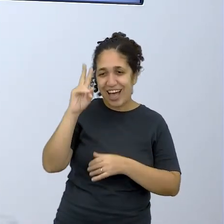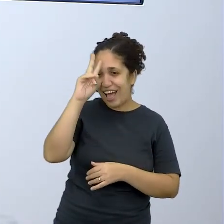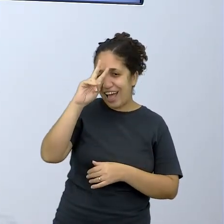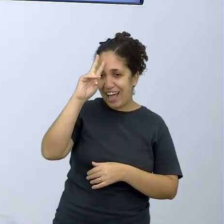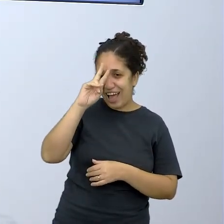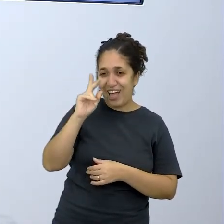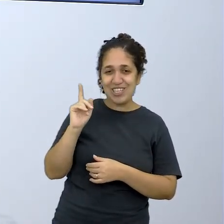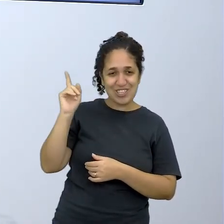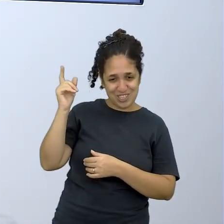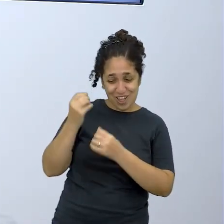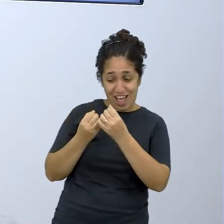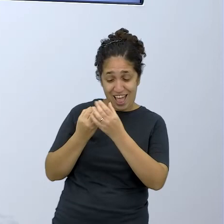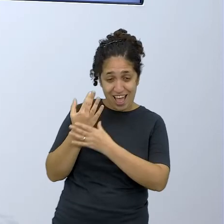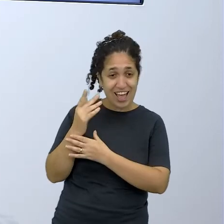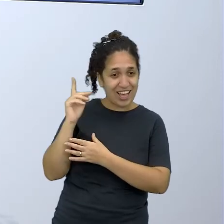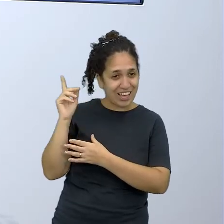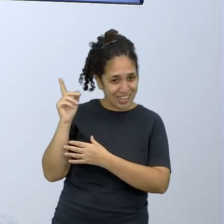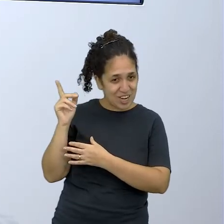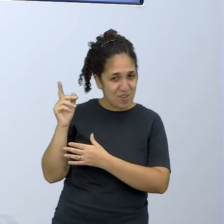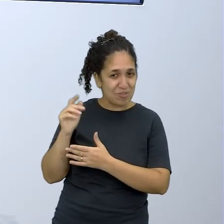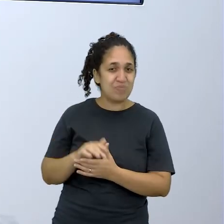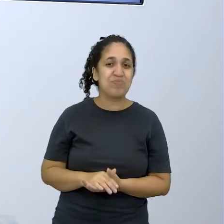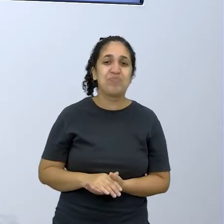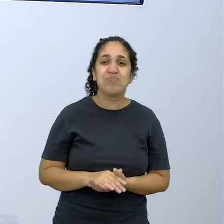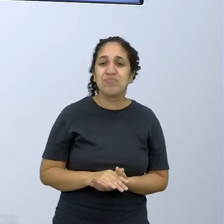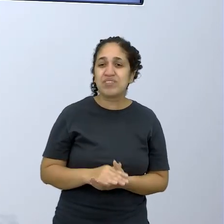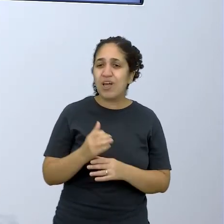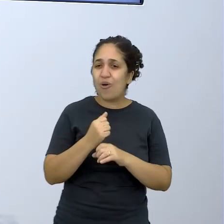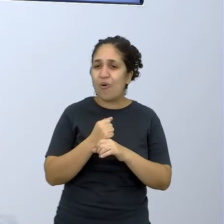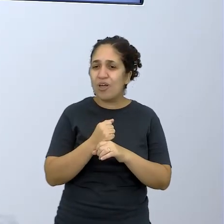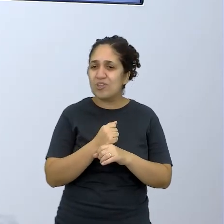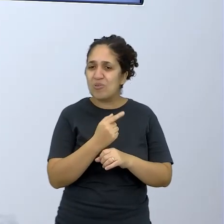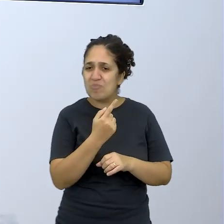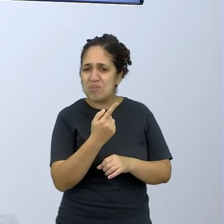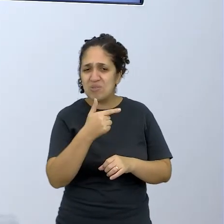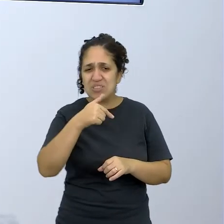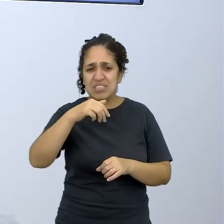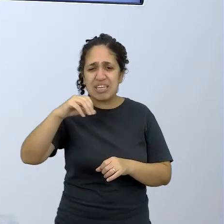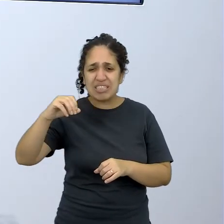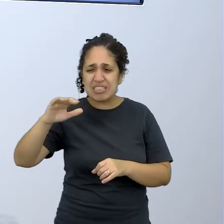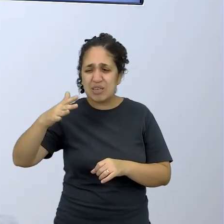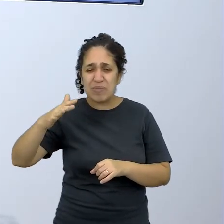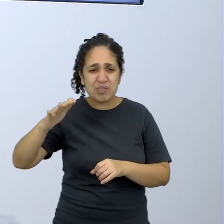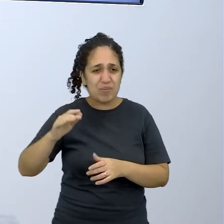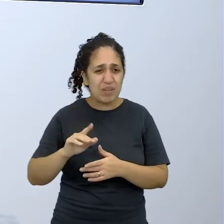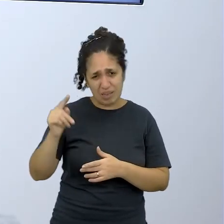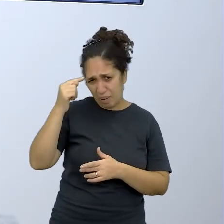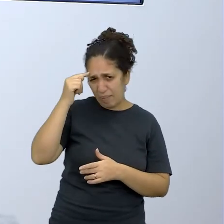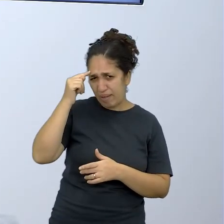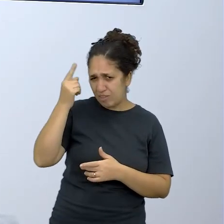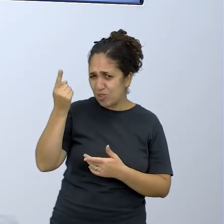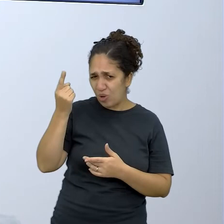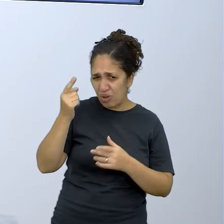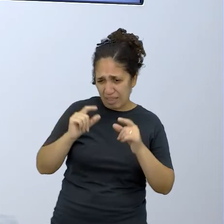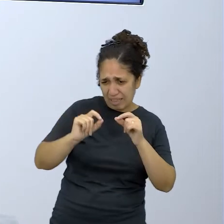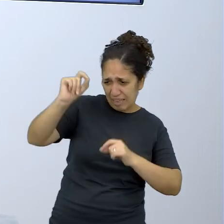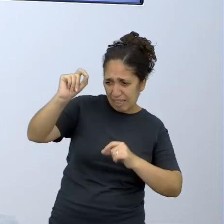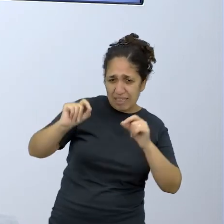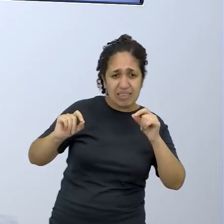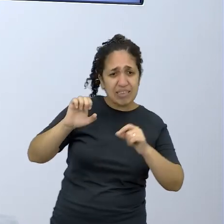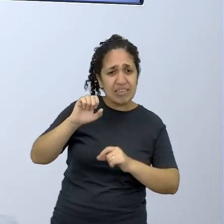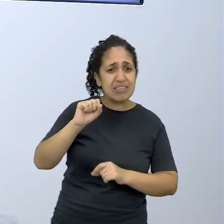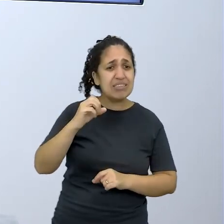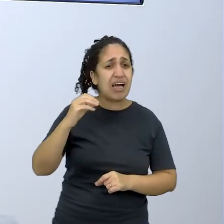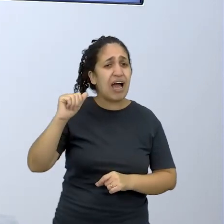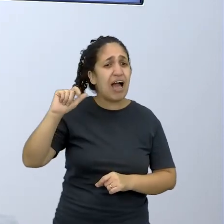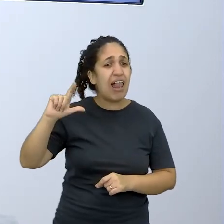que o Jonathan Swift, ele em 1700 e pouco que ele escreveu isso, será que ele pensou nessas escalas?